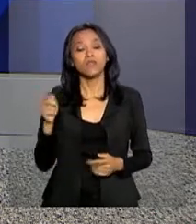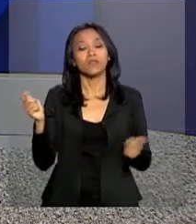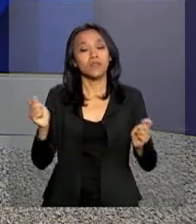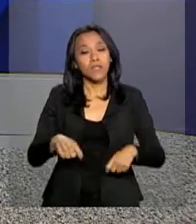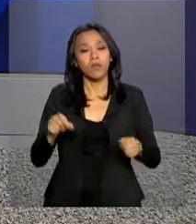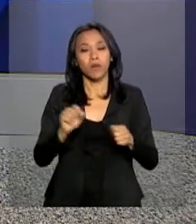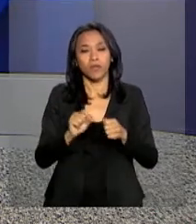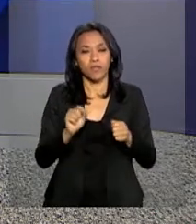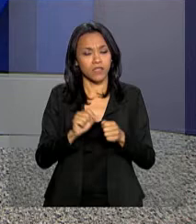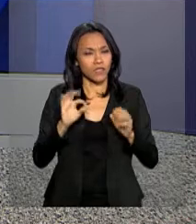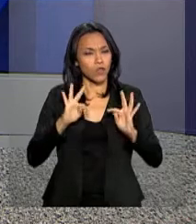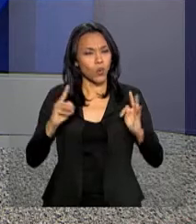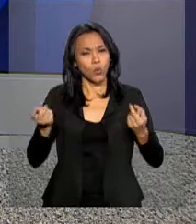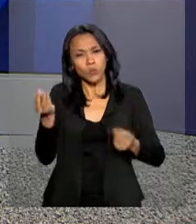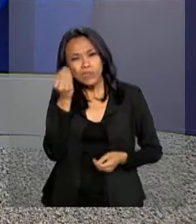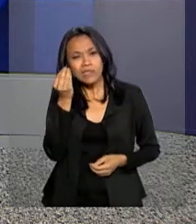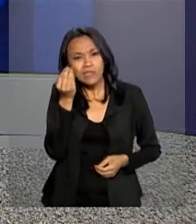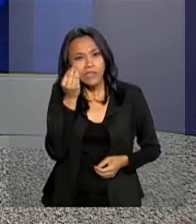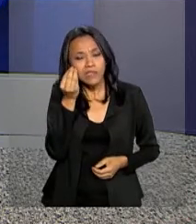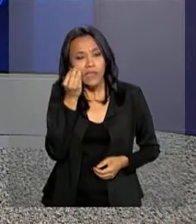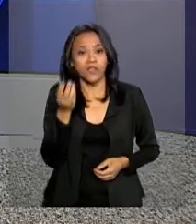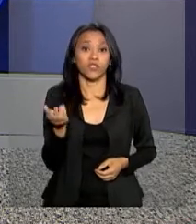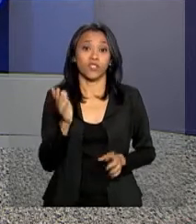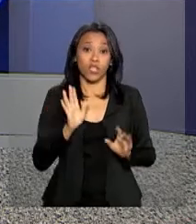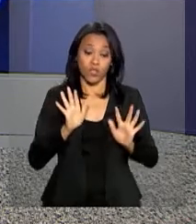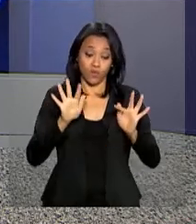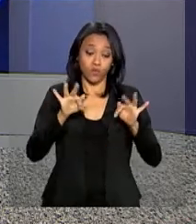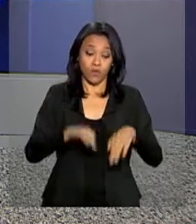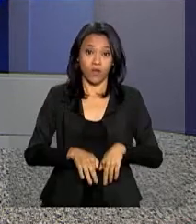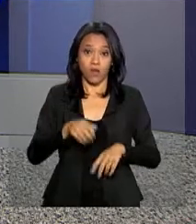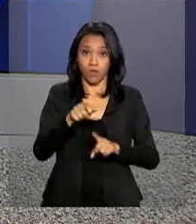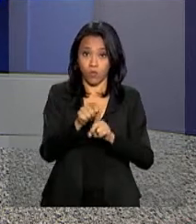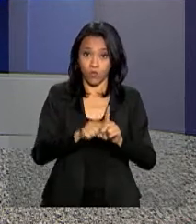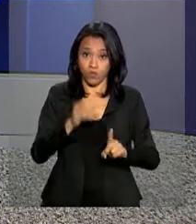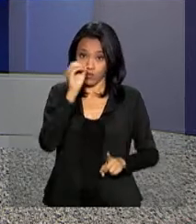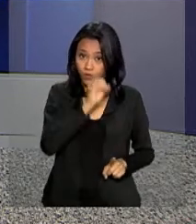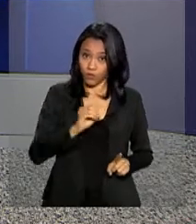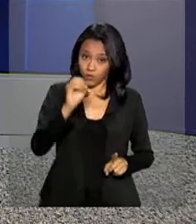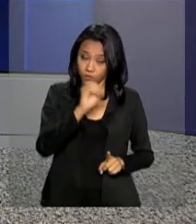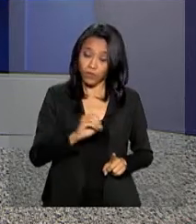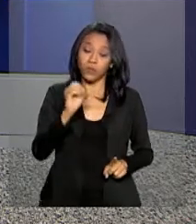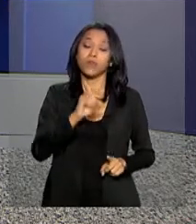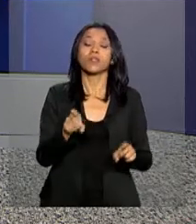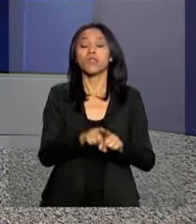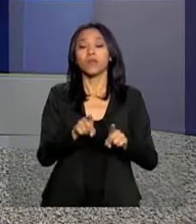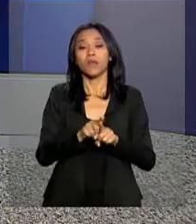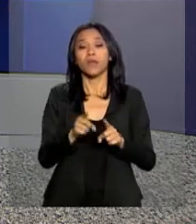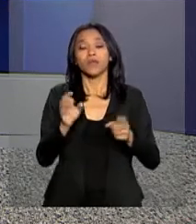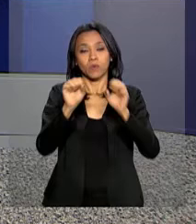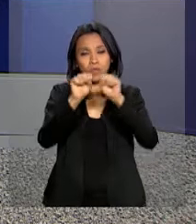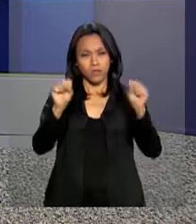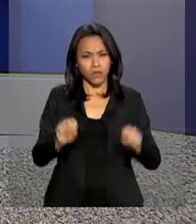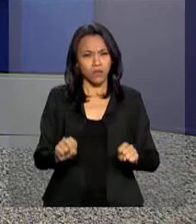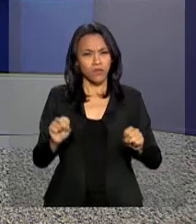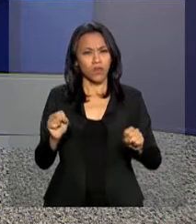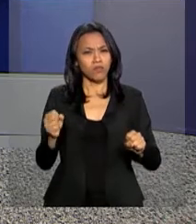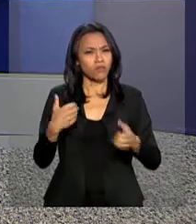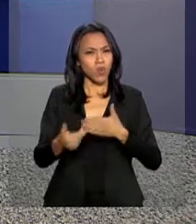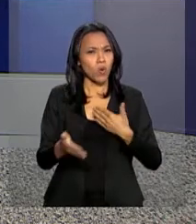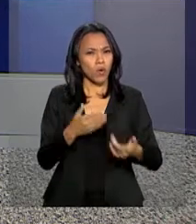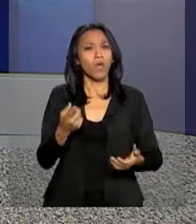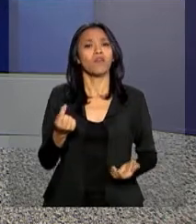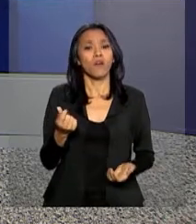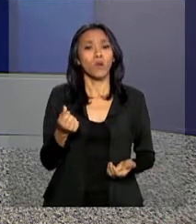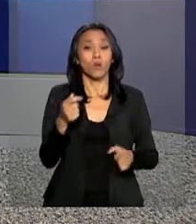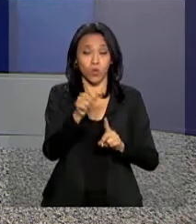de todos os testes necessários para o final deste mês de outubro está prevista a entrada no sistema dos boletos de qualquer valor e para o